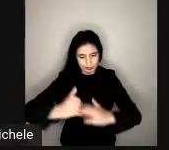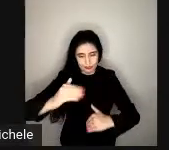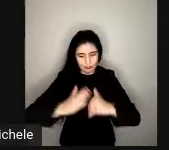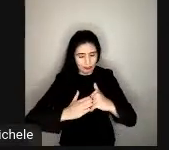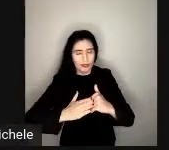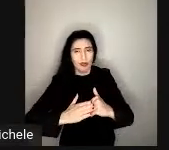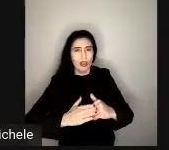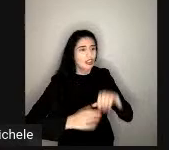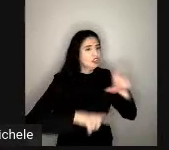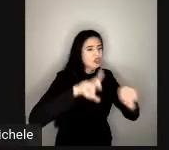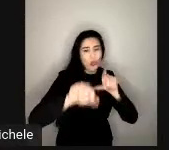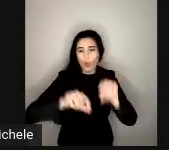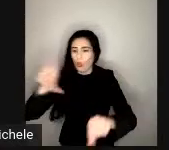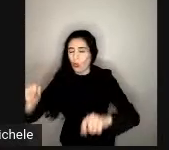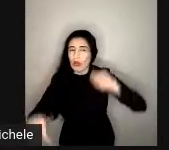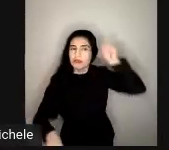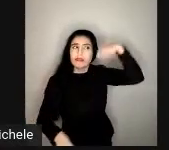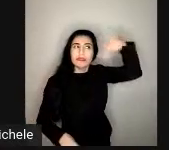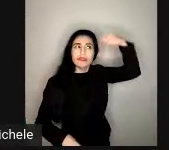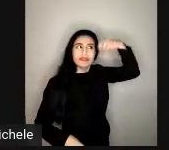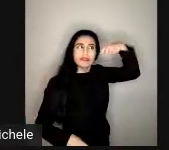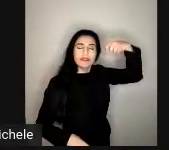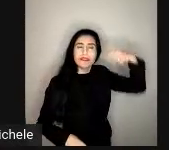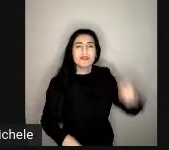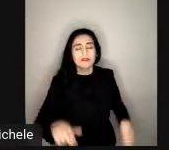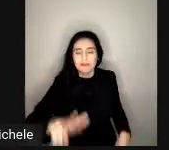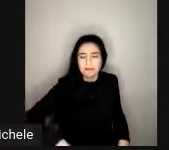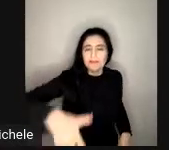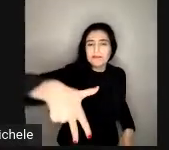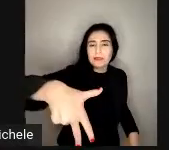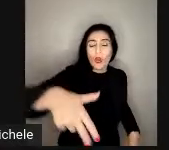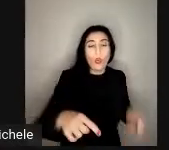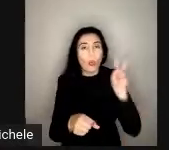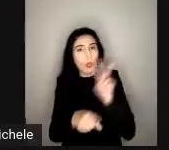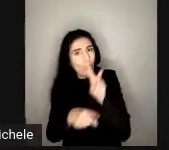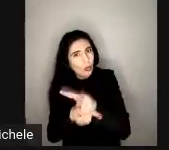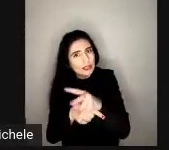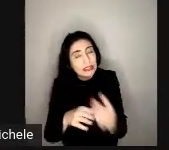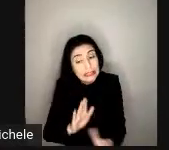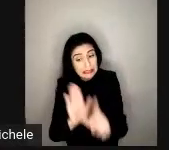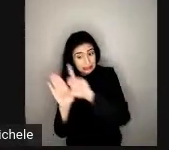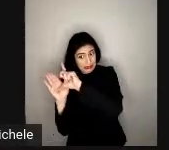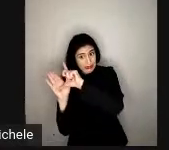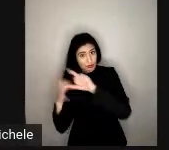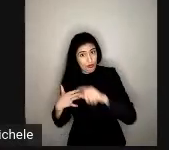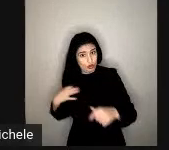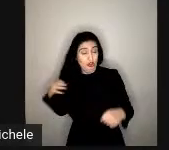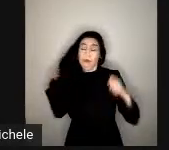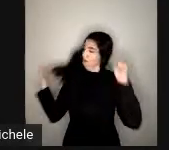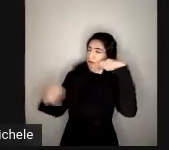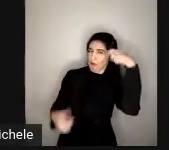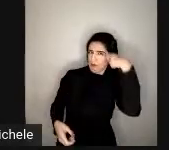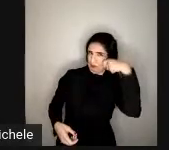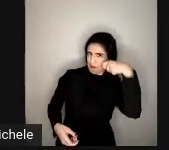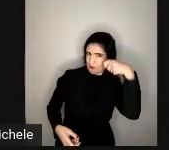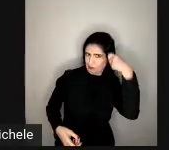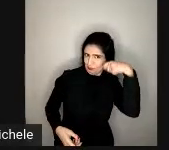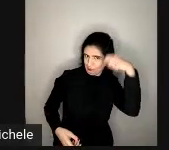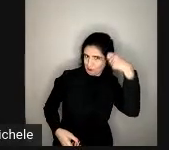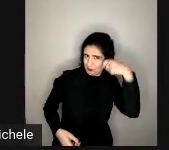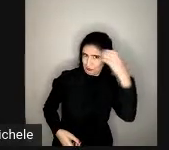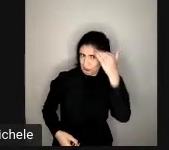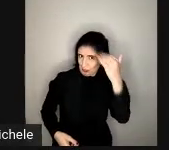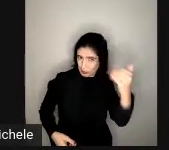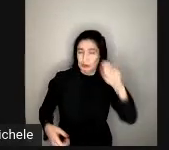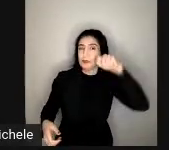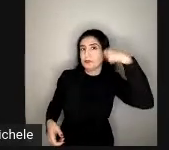o elenco, a gente também cuida dele no set, a gente cuida para que ele tenha, se